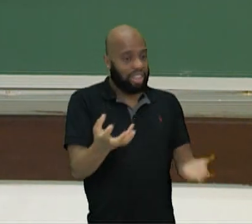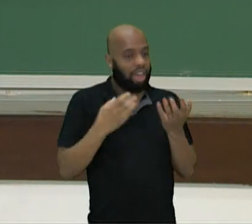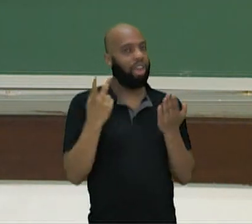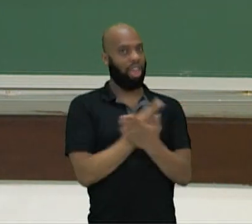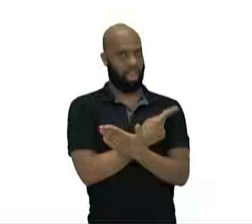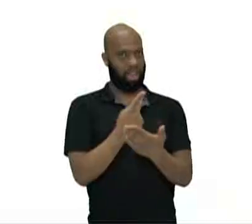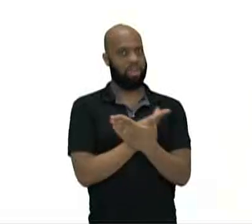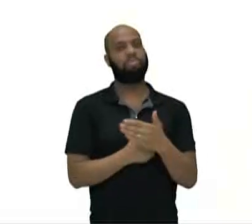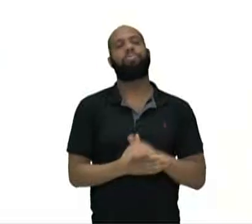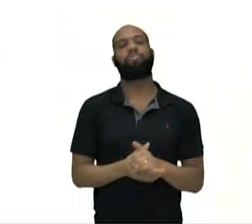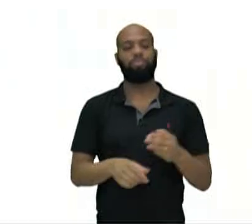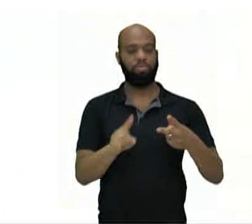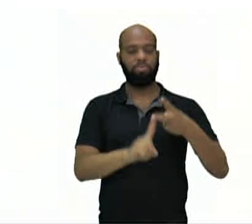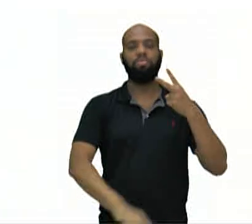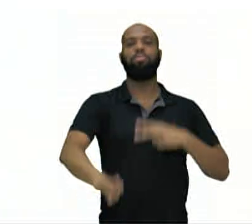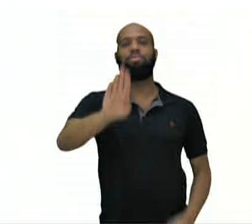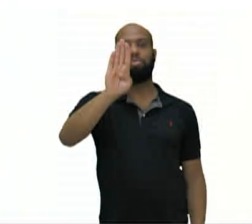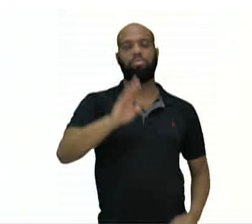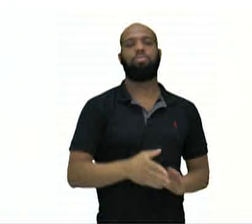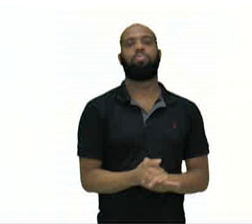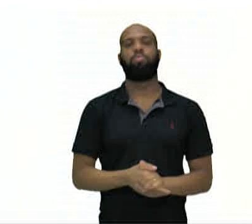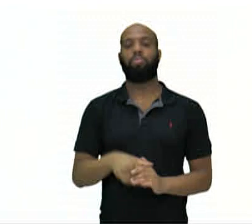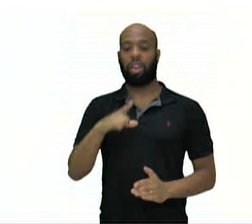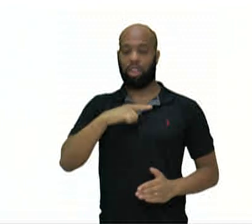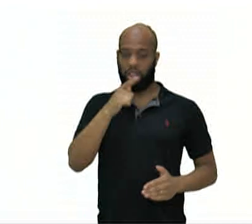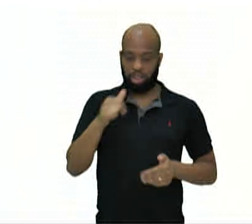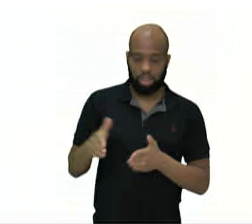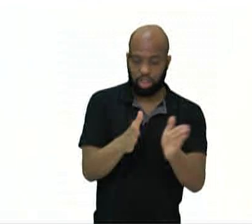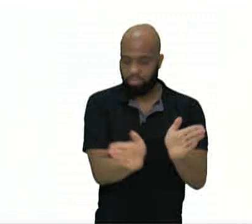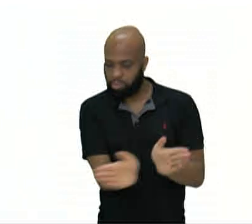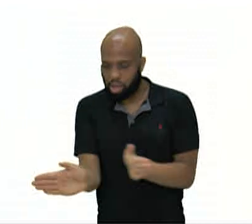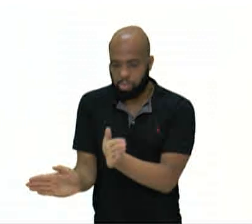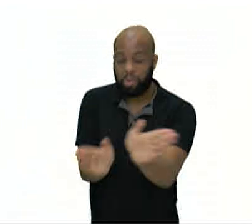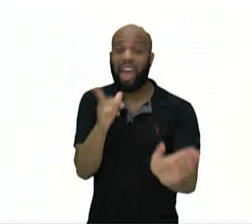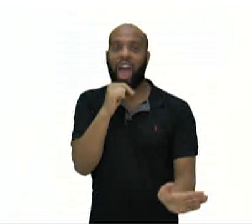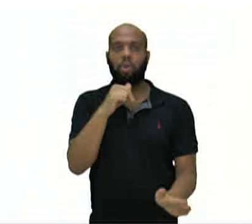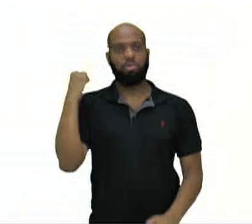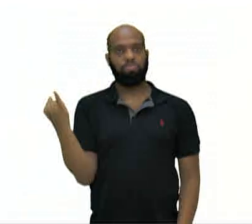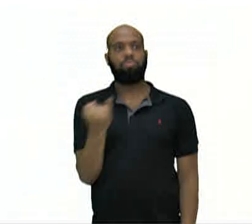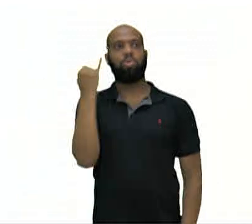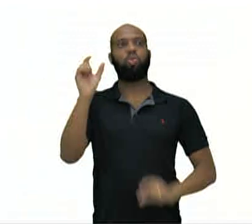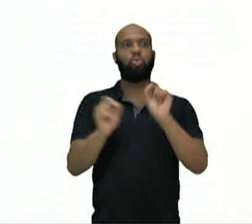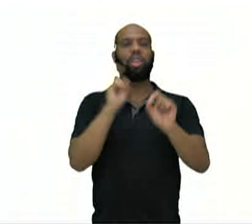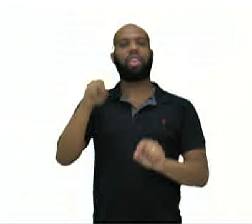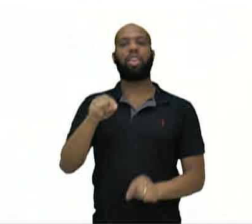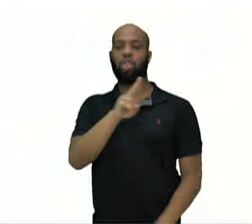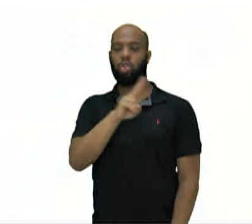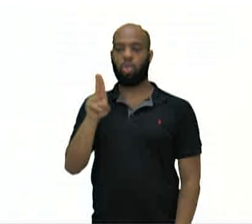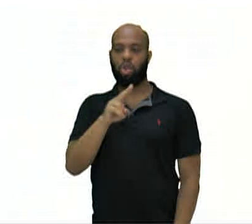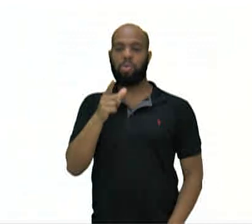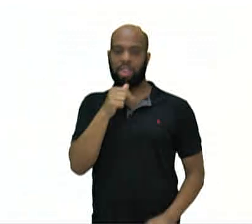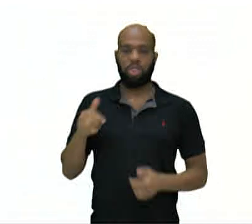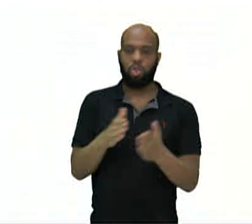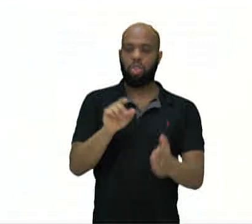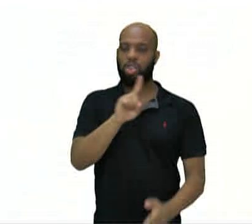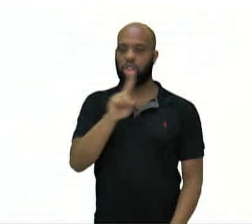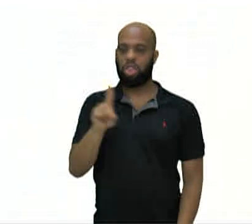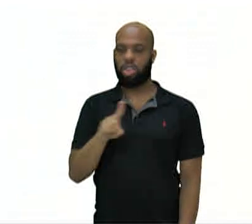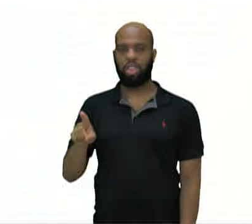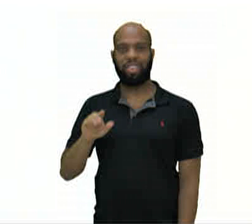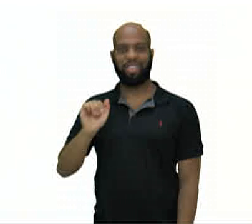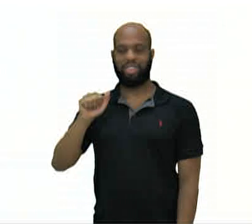vamos ver. Letra B. Uma das bacias hidrográficas importantes é a do Rio Zambeze, que fica na